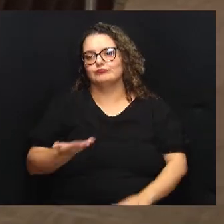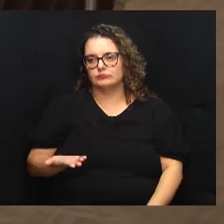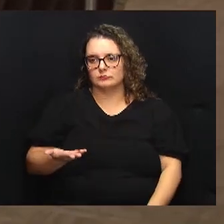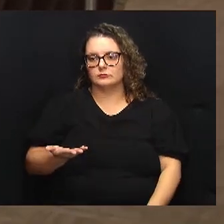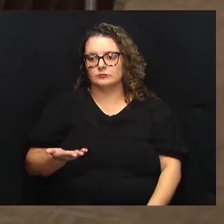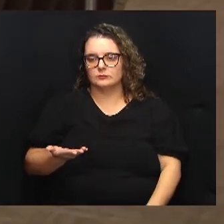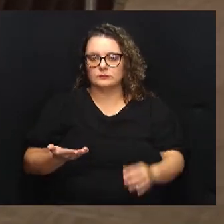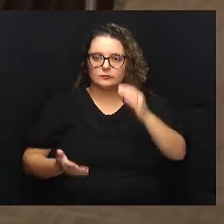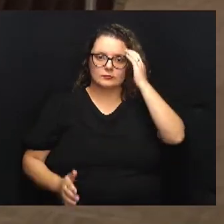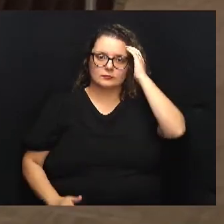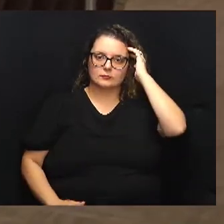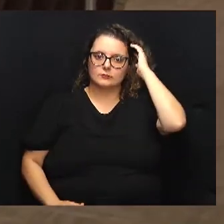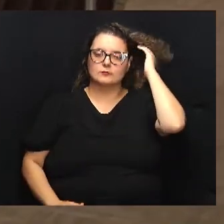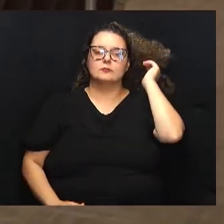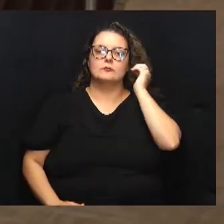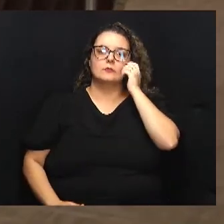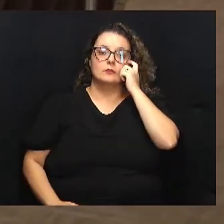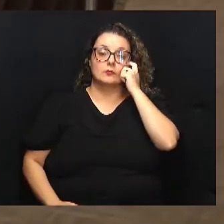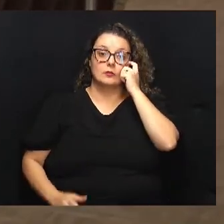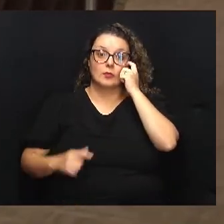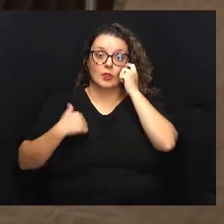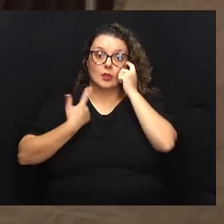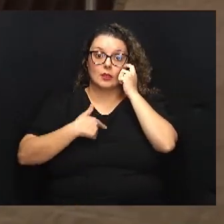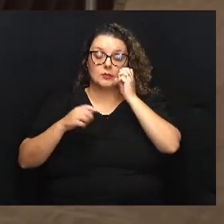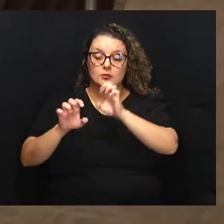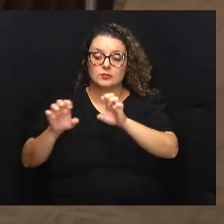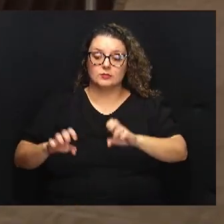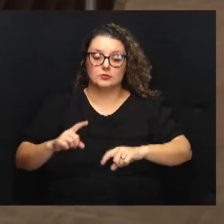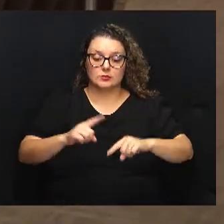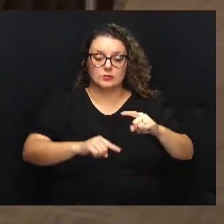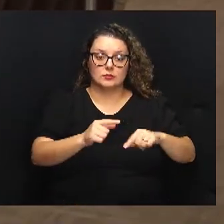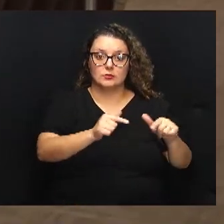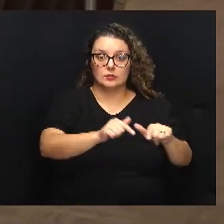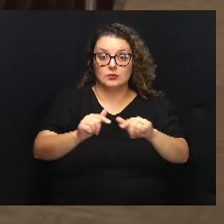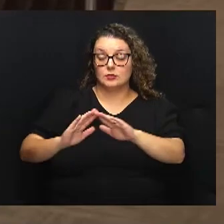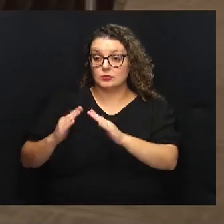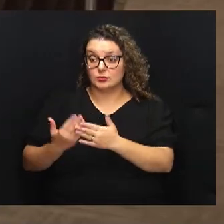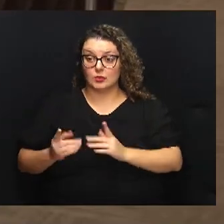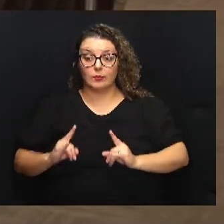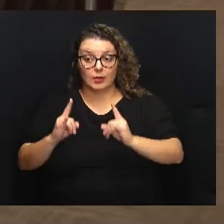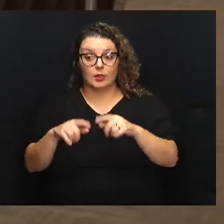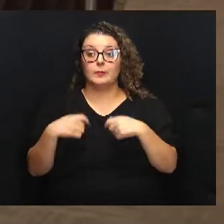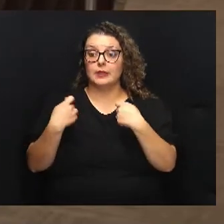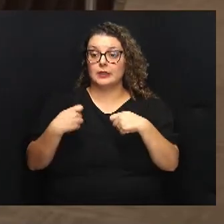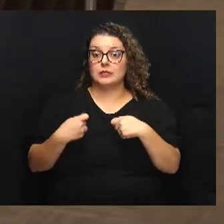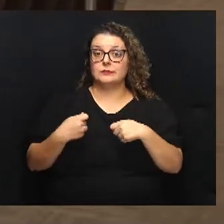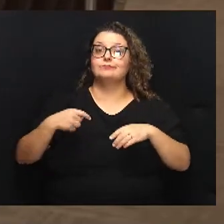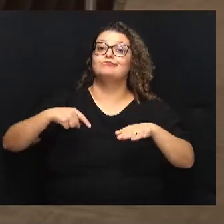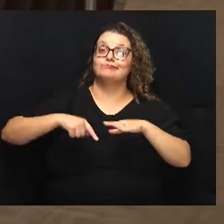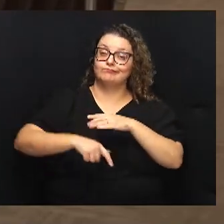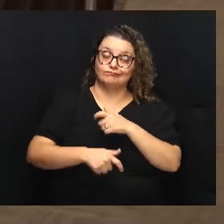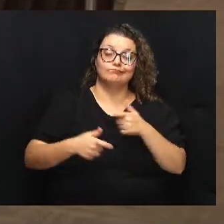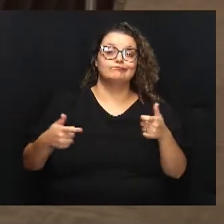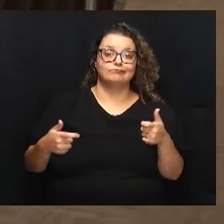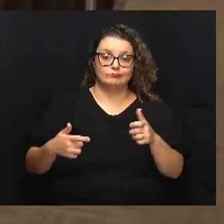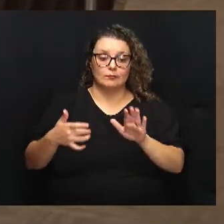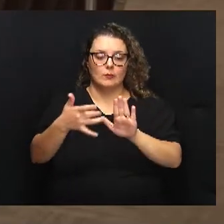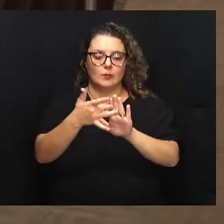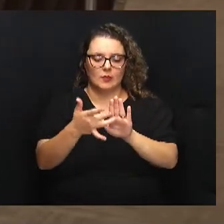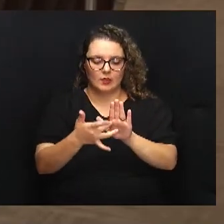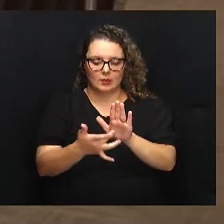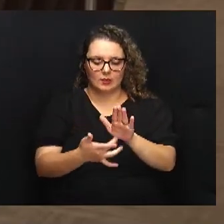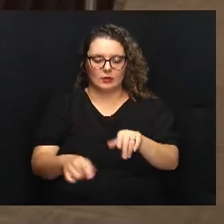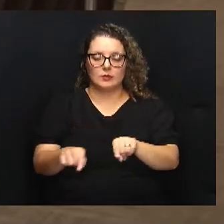nossas estruturas, os nossos equipamentos, escolas, nossos prédios precisam ainda avançar na pauta também